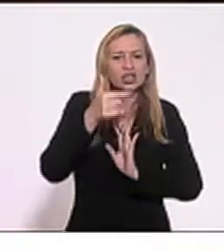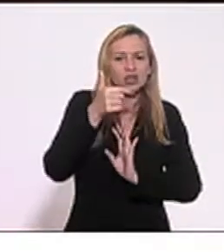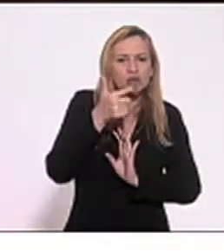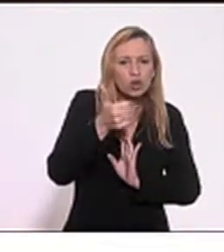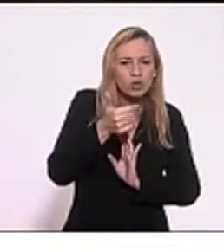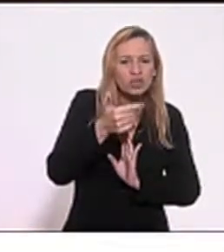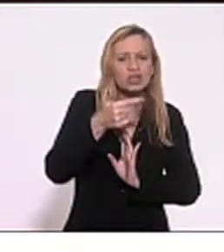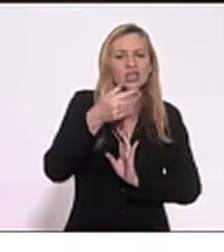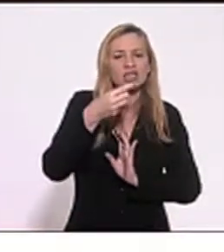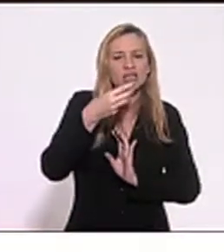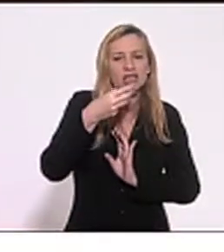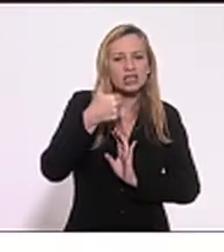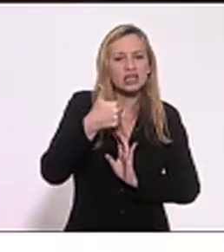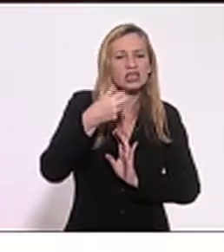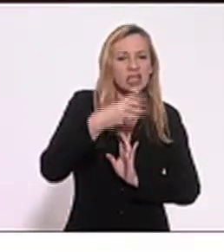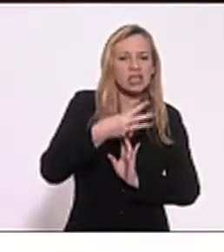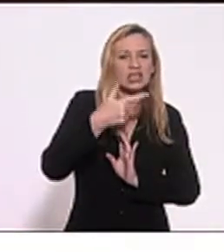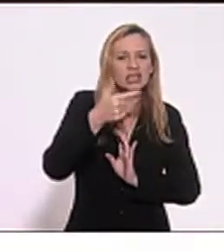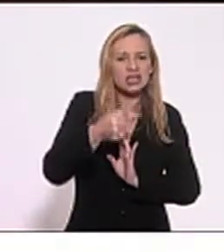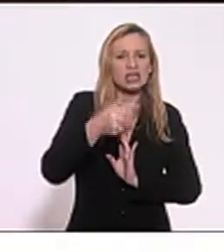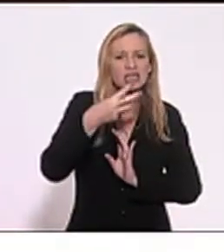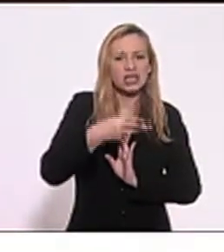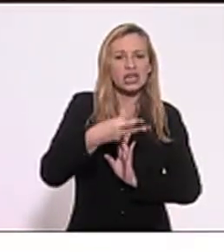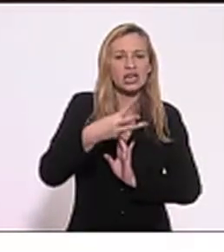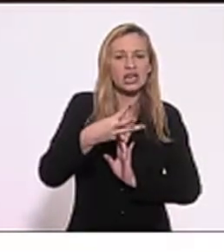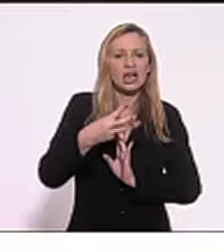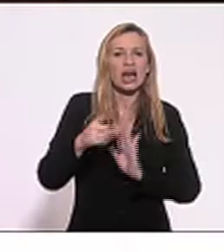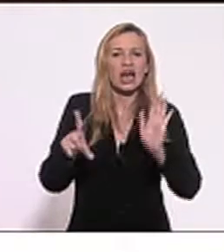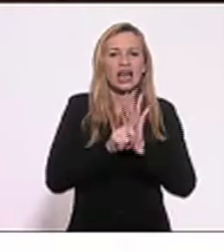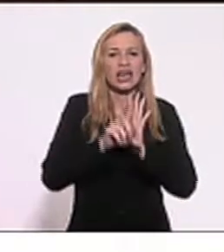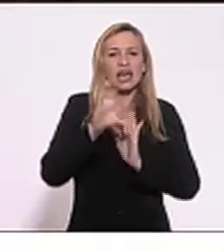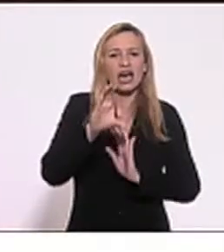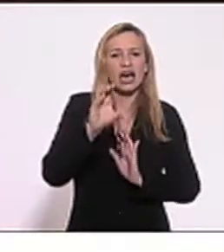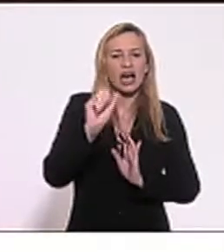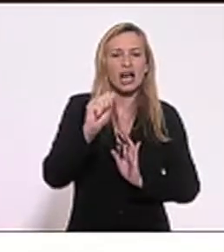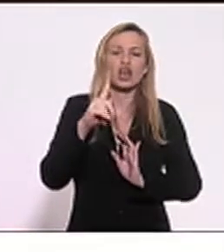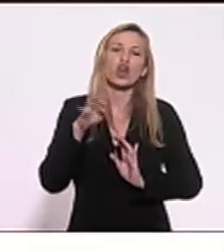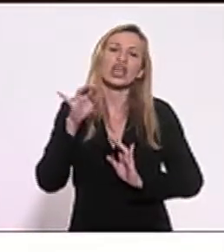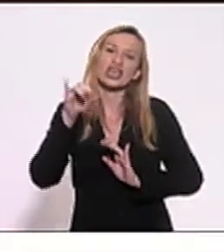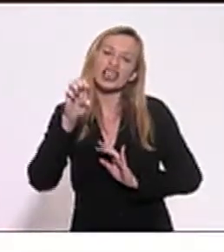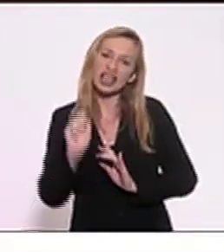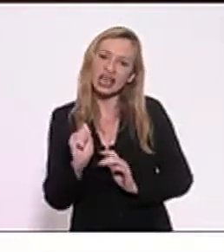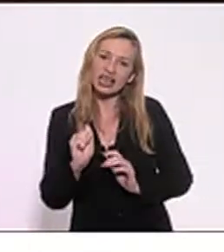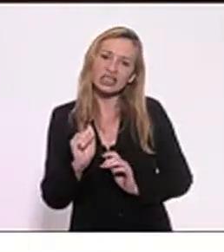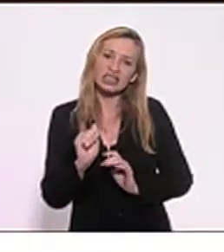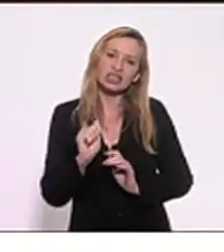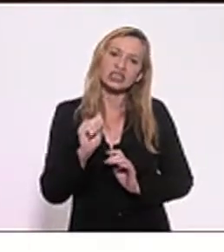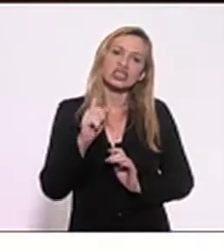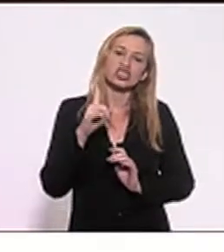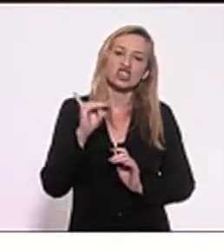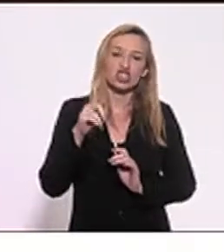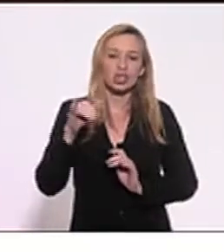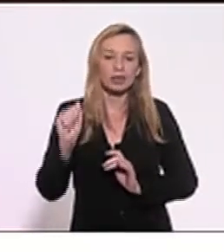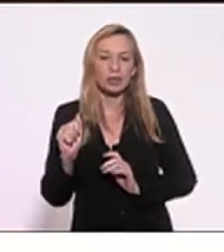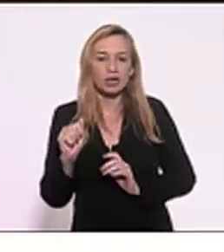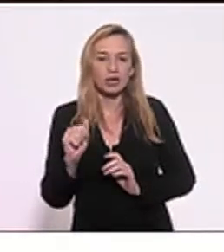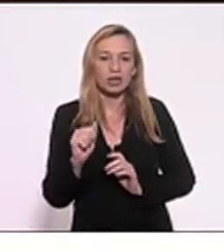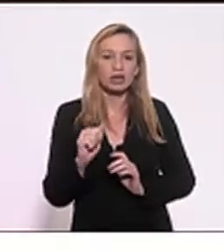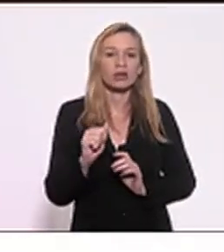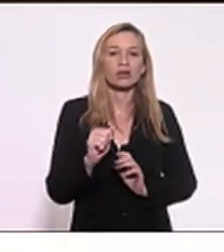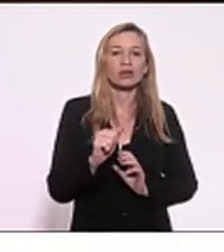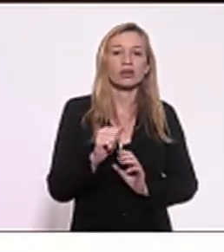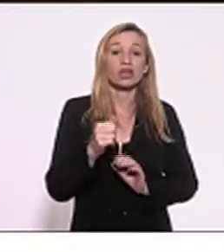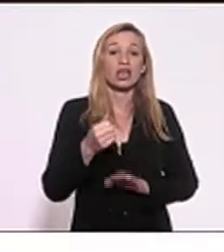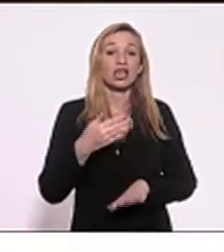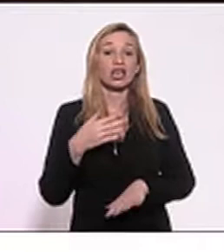12.373, que é a lei Carolina Dieckmann, quando o autor ou coautor invade